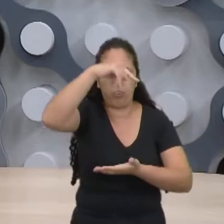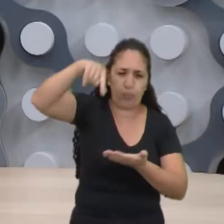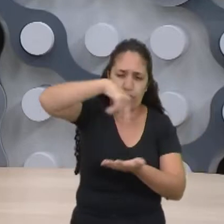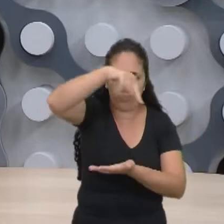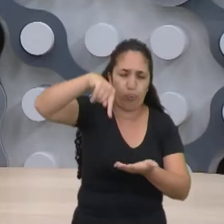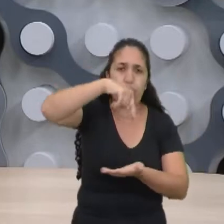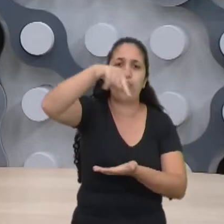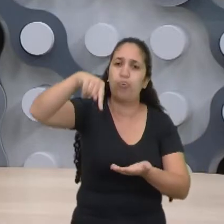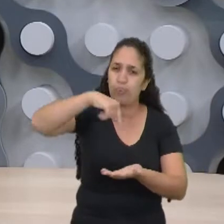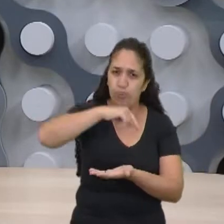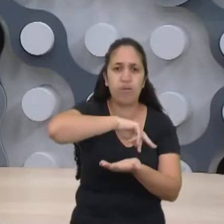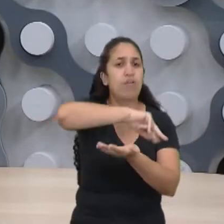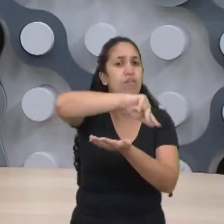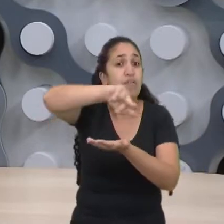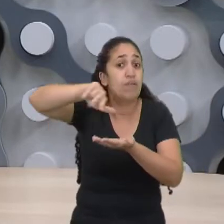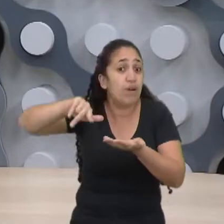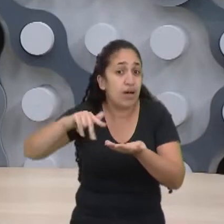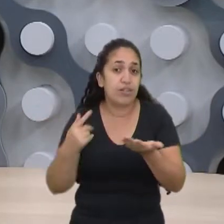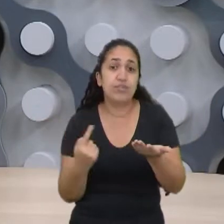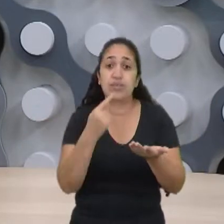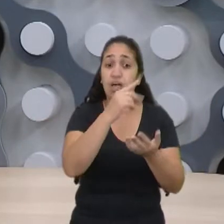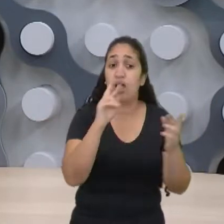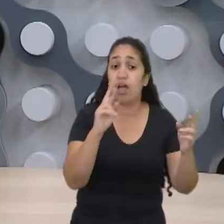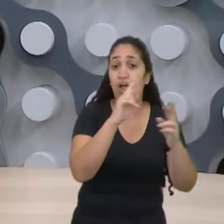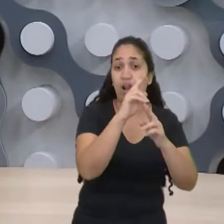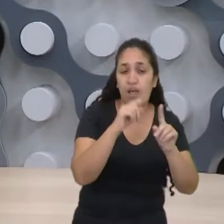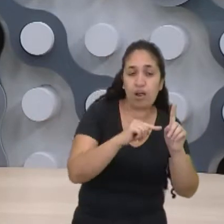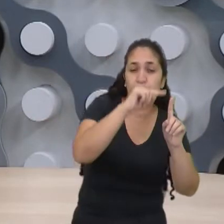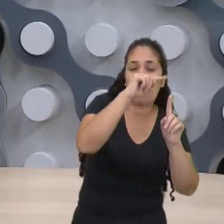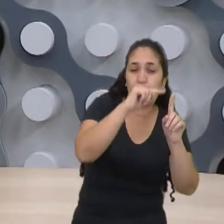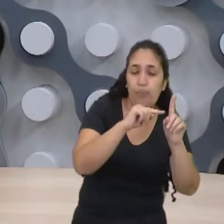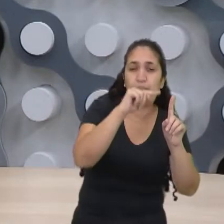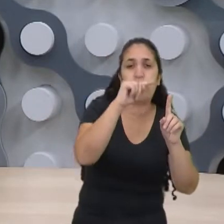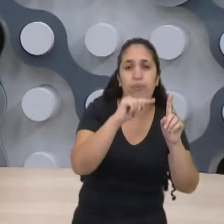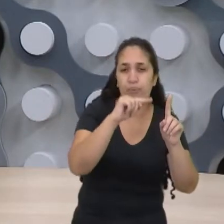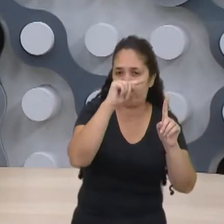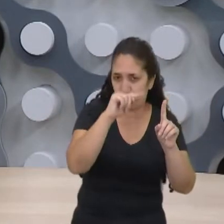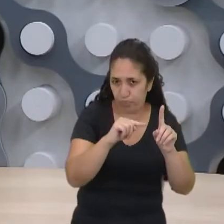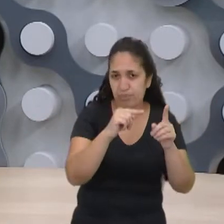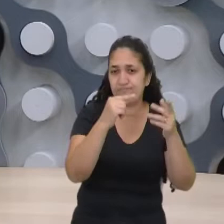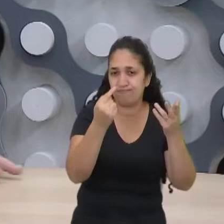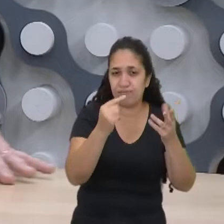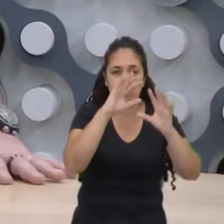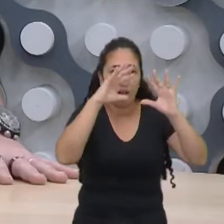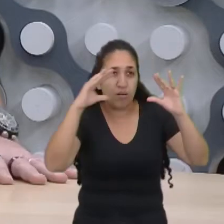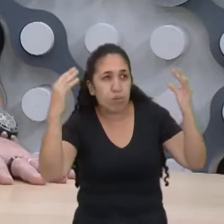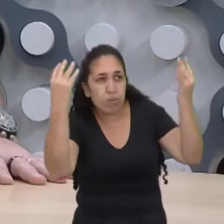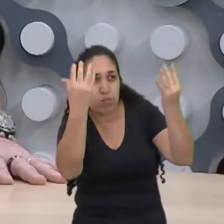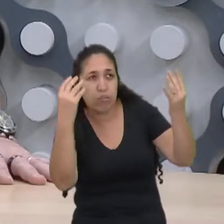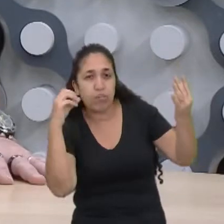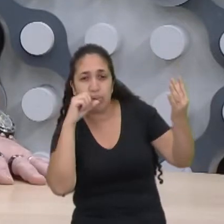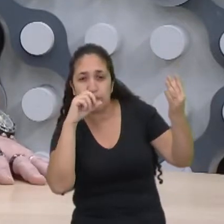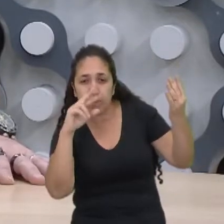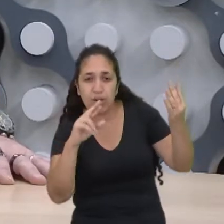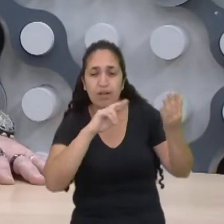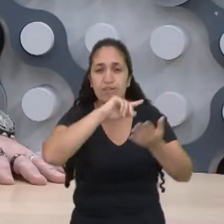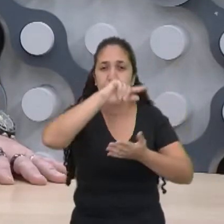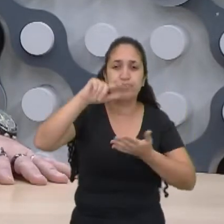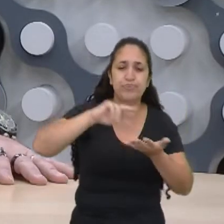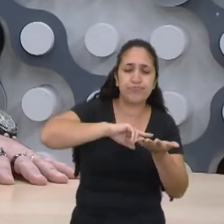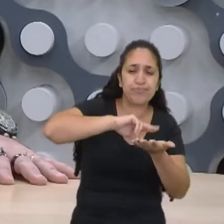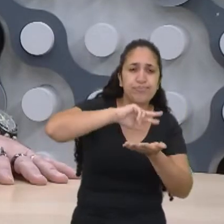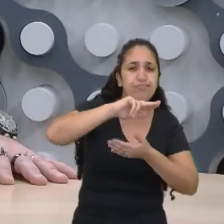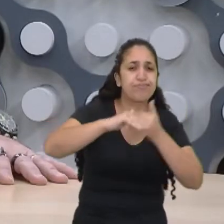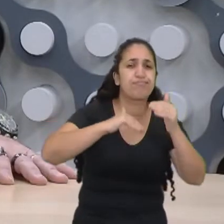né, que estão relacionados aí à climatologia, né, a questão das massas de ar, né, todo esse processo que nós